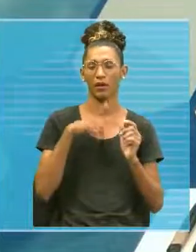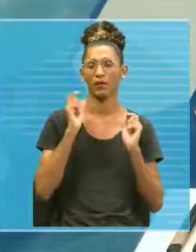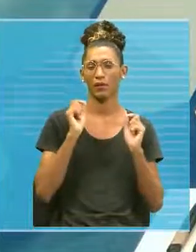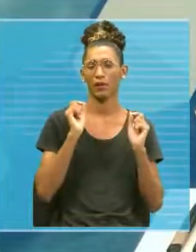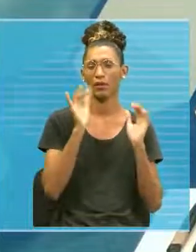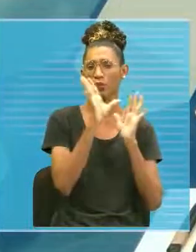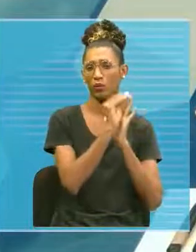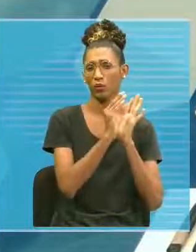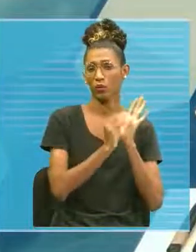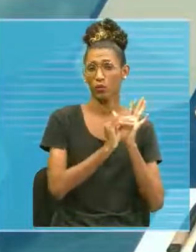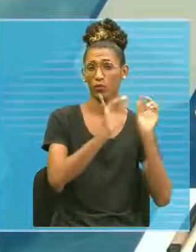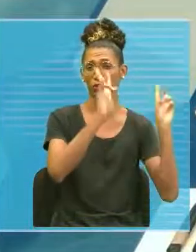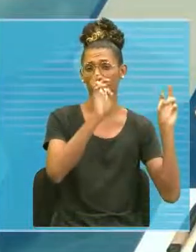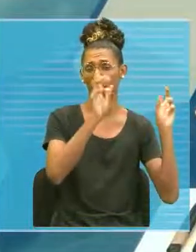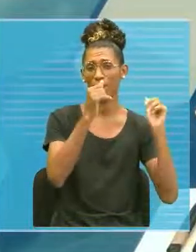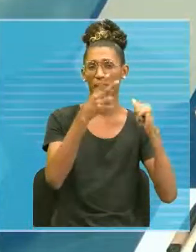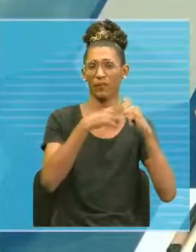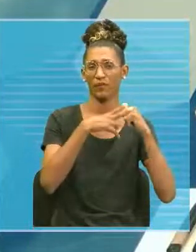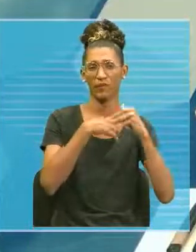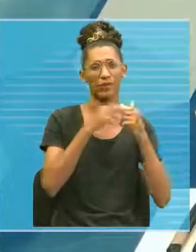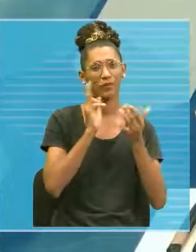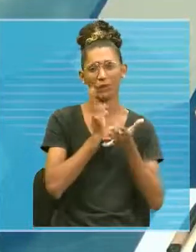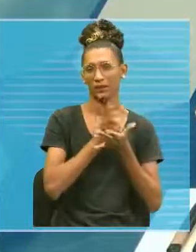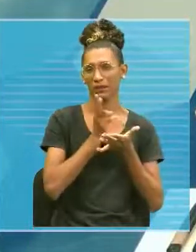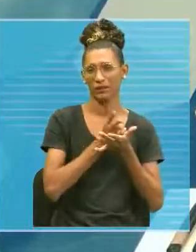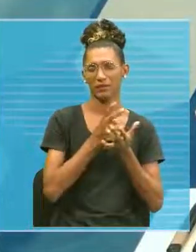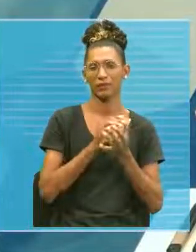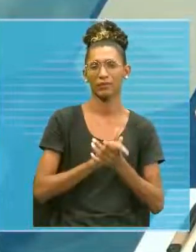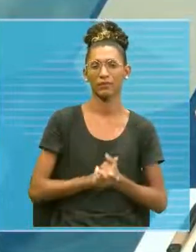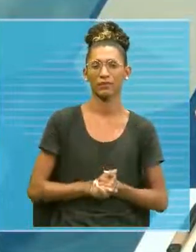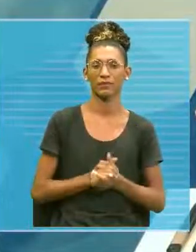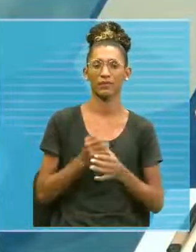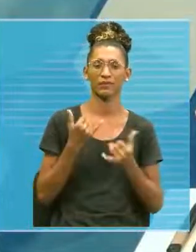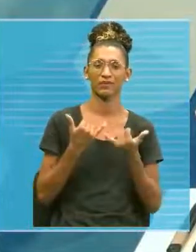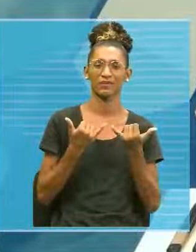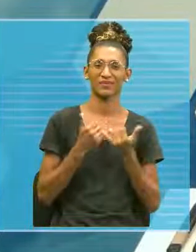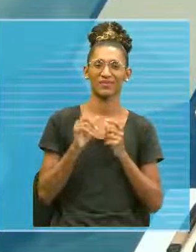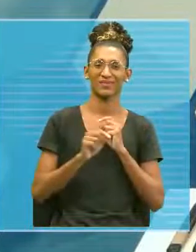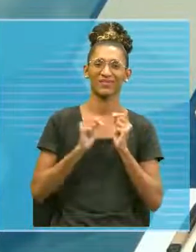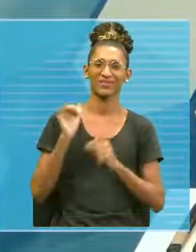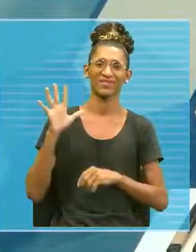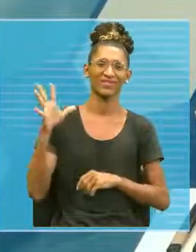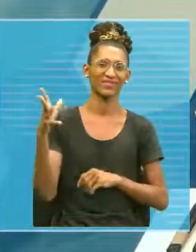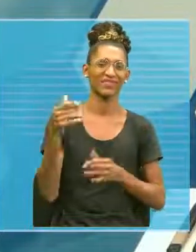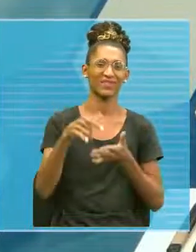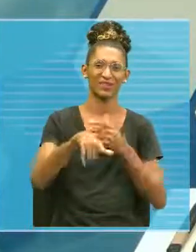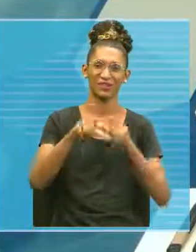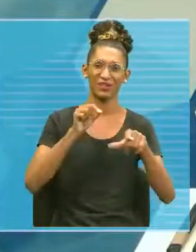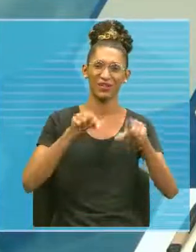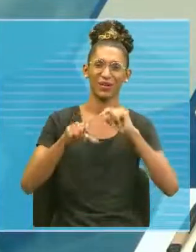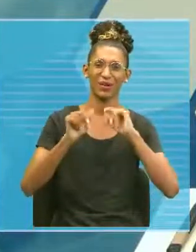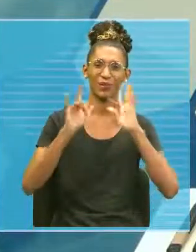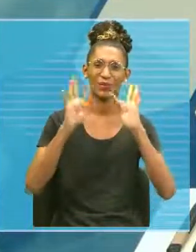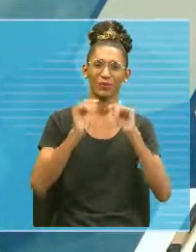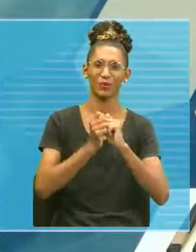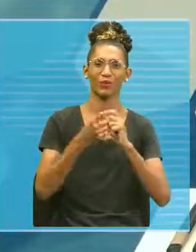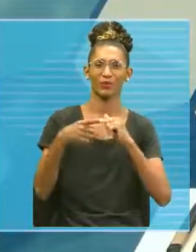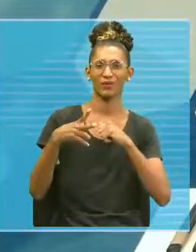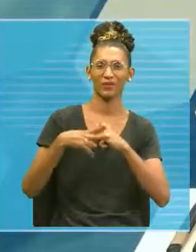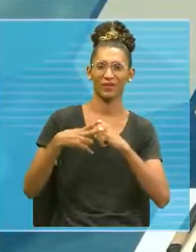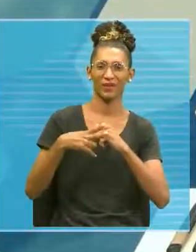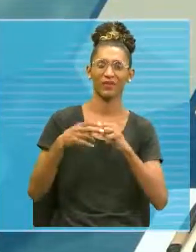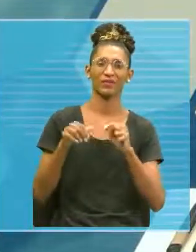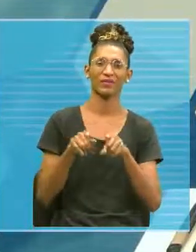verbo né Tem parece que pegaram todos os verbos e colocaram ali